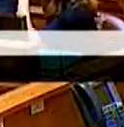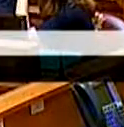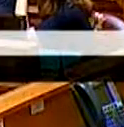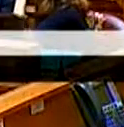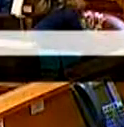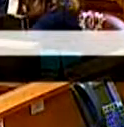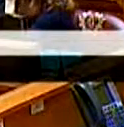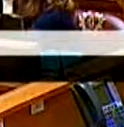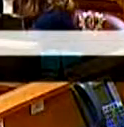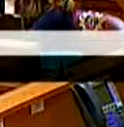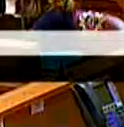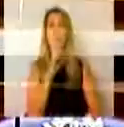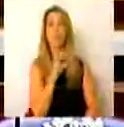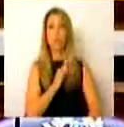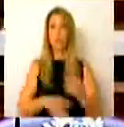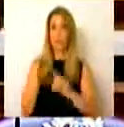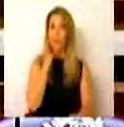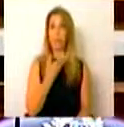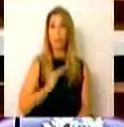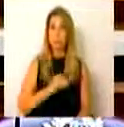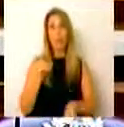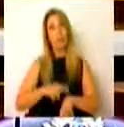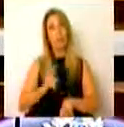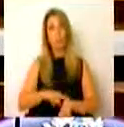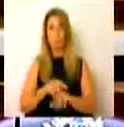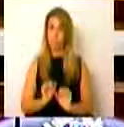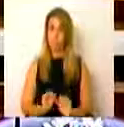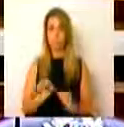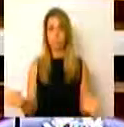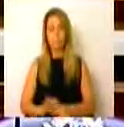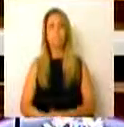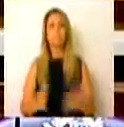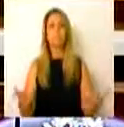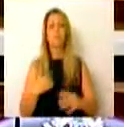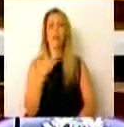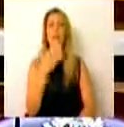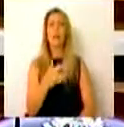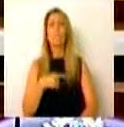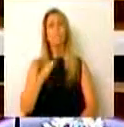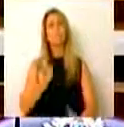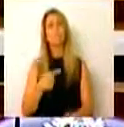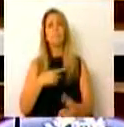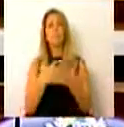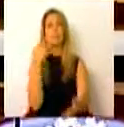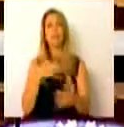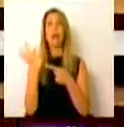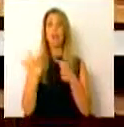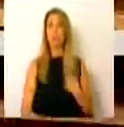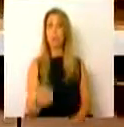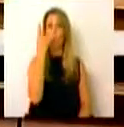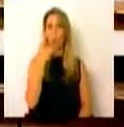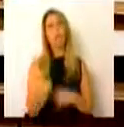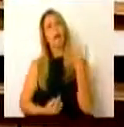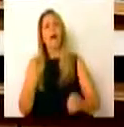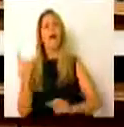Muito obrigado, Sr. Presidente, Sras. E Srs. Deputados. Agradeço as duas questões, os dois conjuntos de questões colocadas e começava por sublinhar um aspecto que eu acho que às vezes entramos no vício da forma como abordamos os